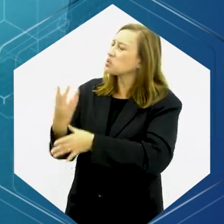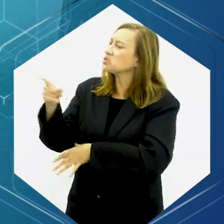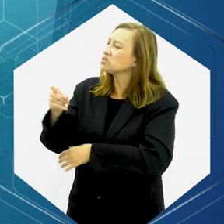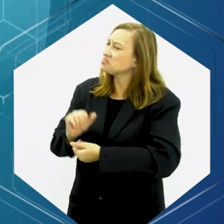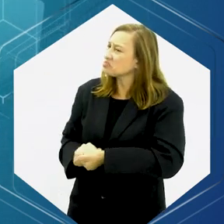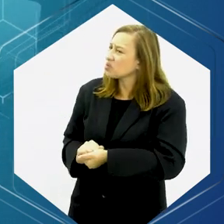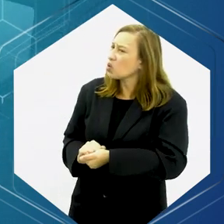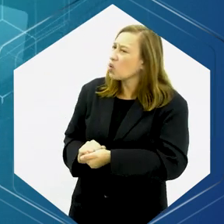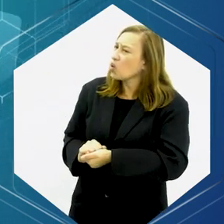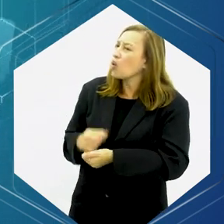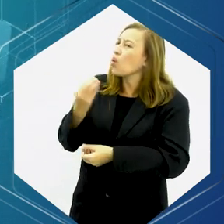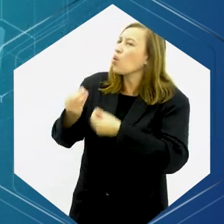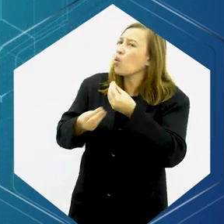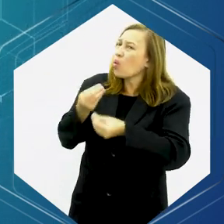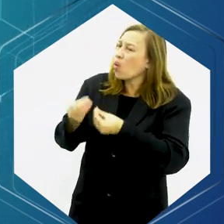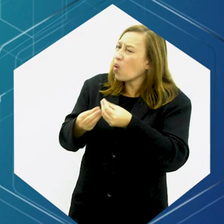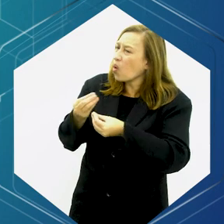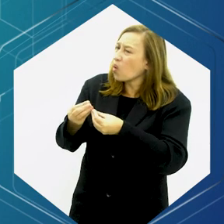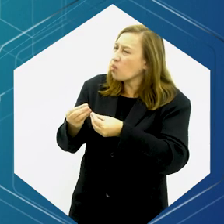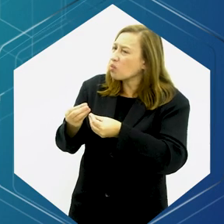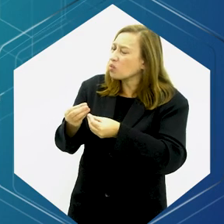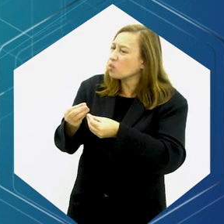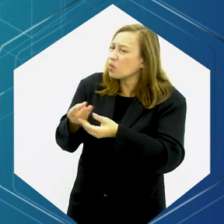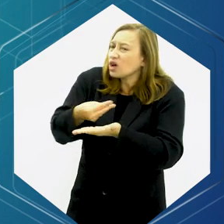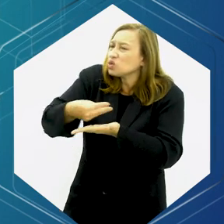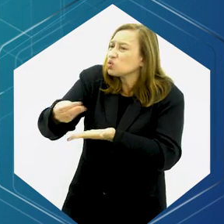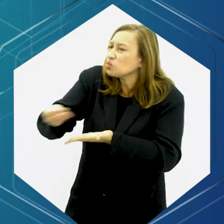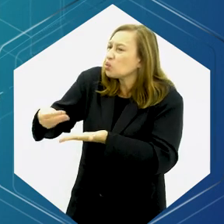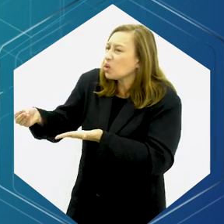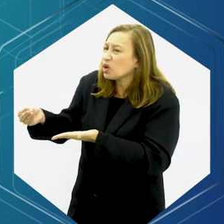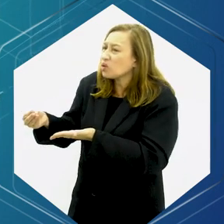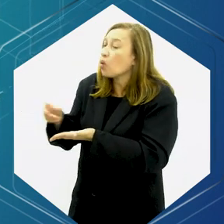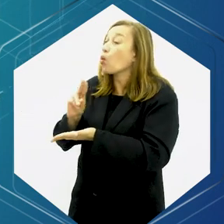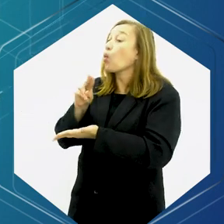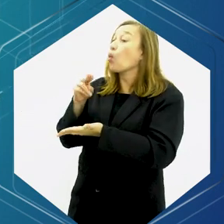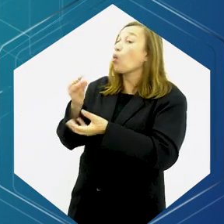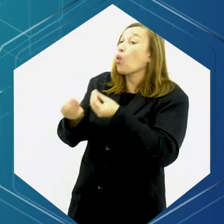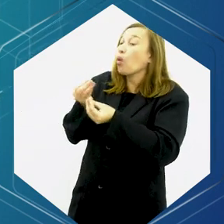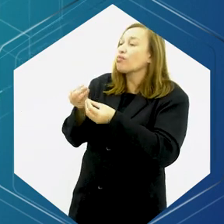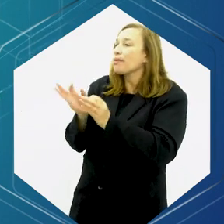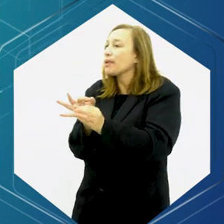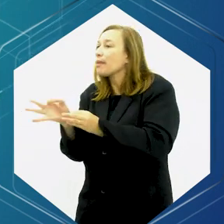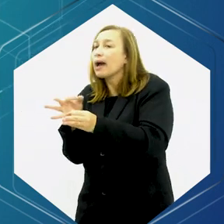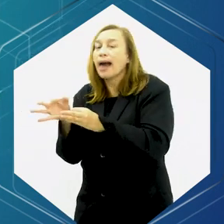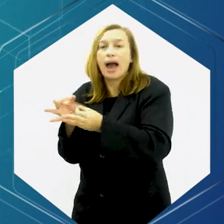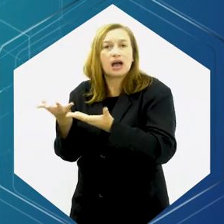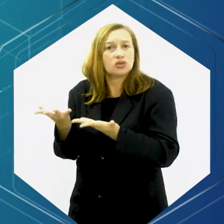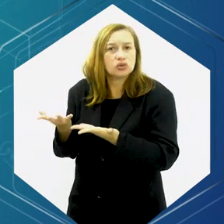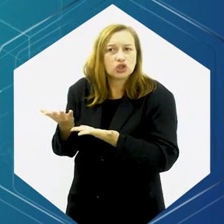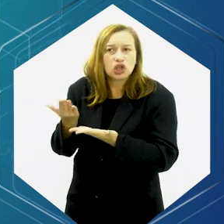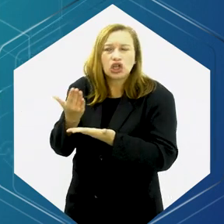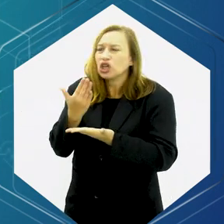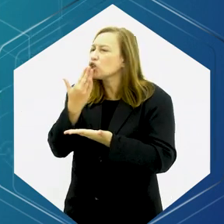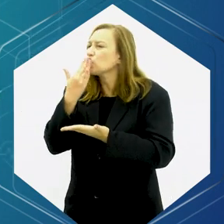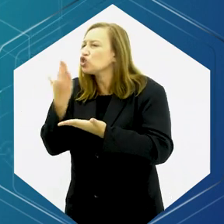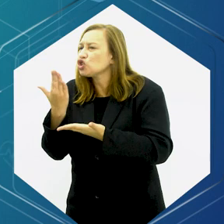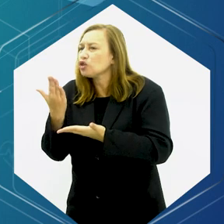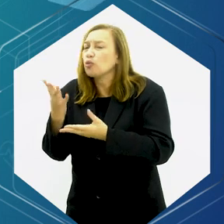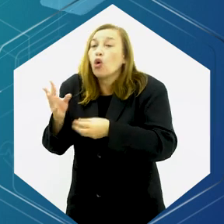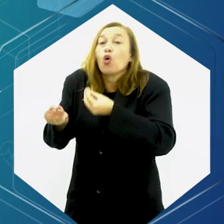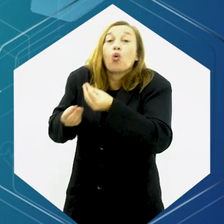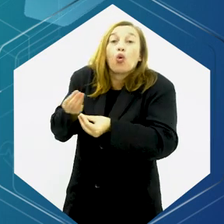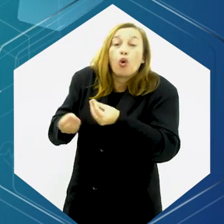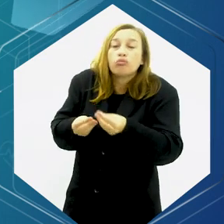produzido né como que é comercializado como que é distribuído né e e e que